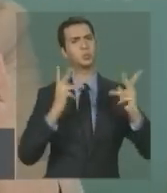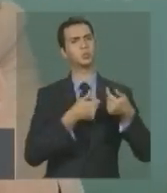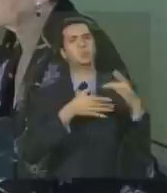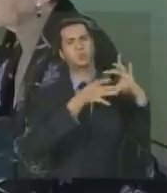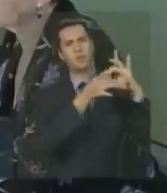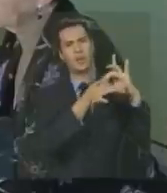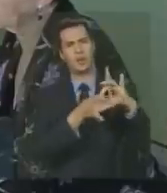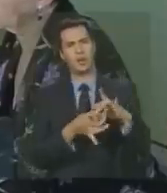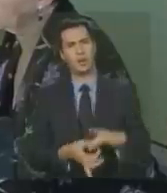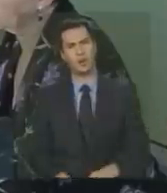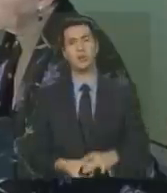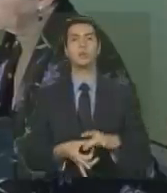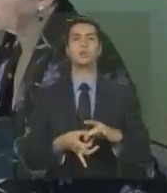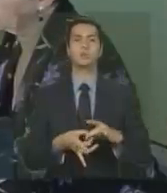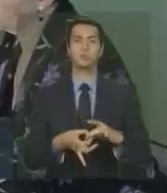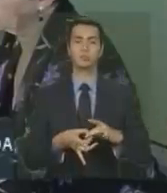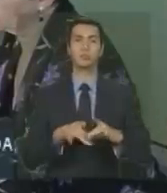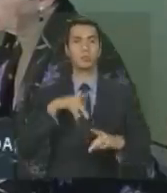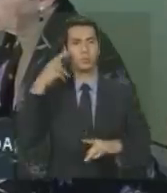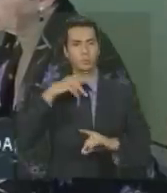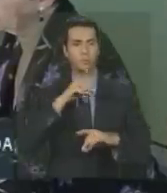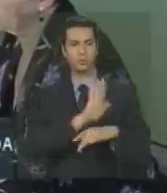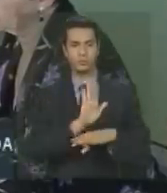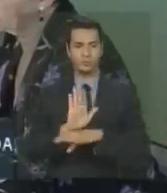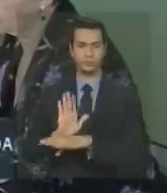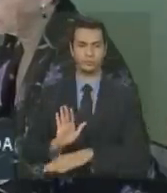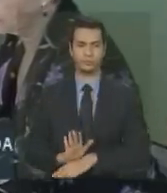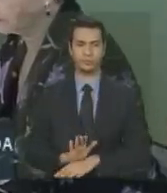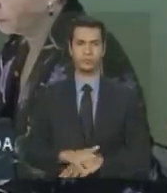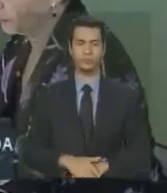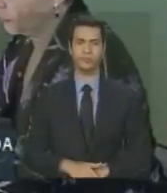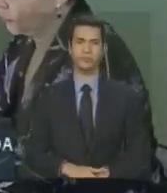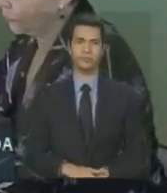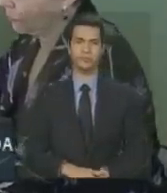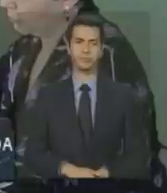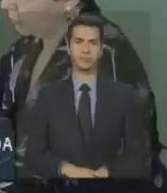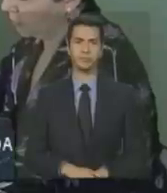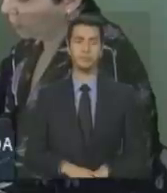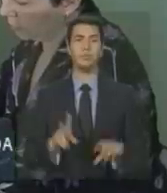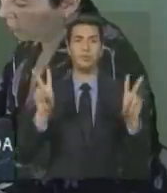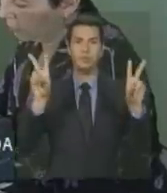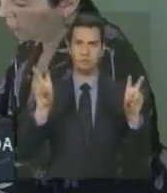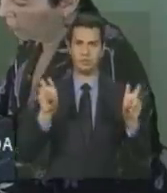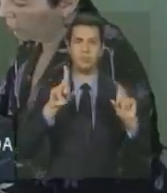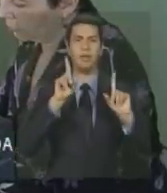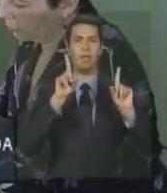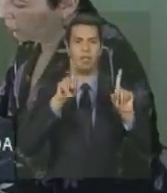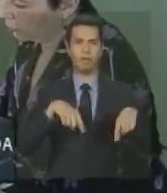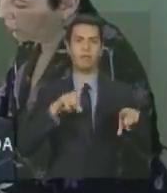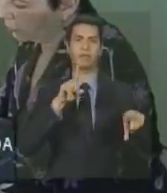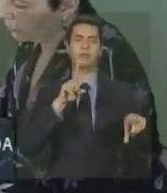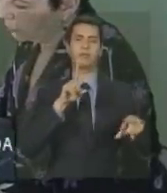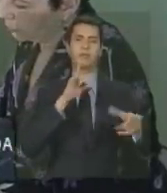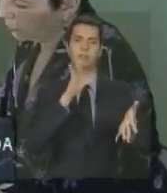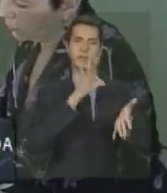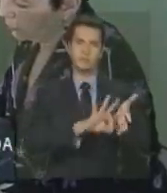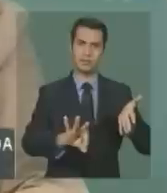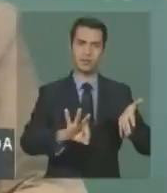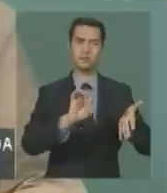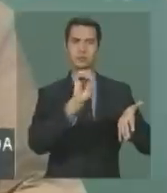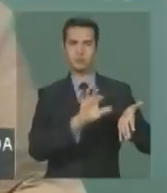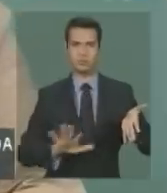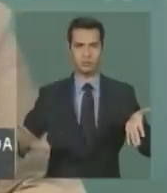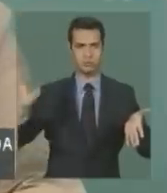políticas estruturantes esta questão que se refere à estruturação de cadastros nacionais a partir da